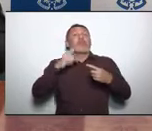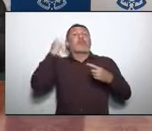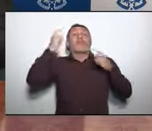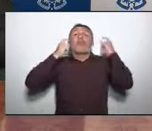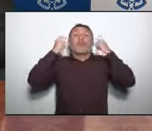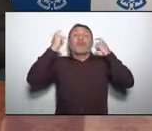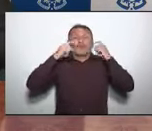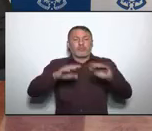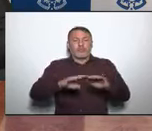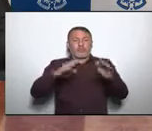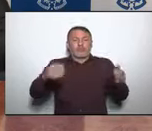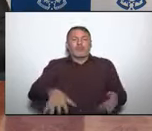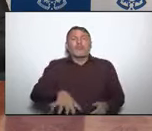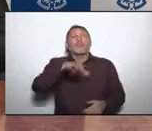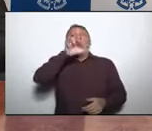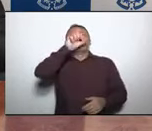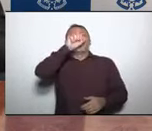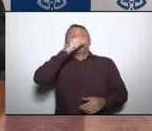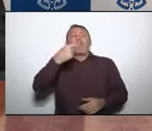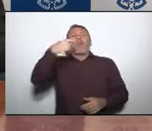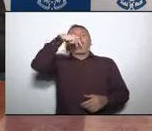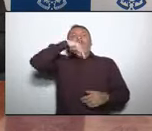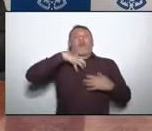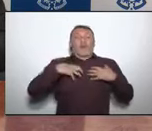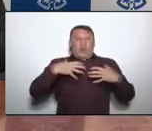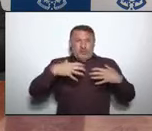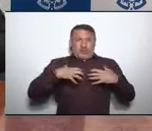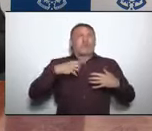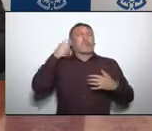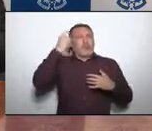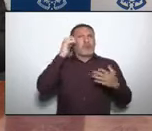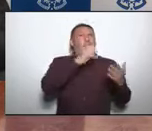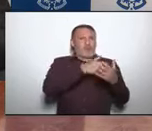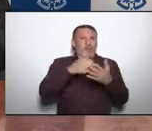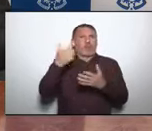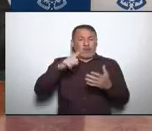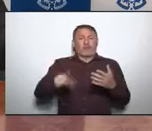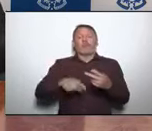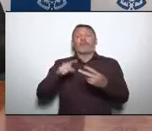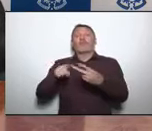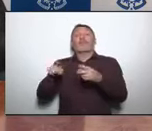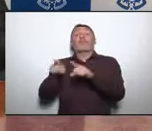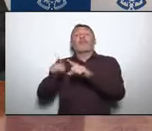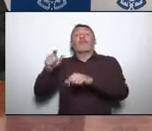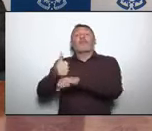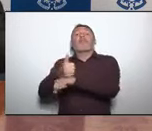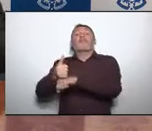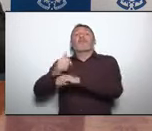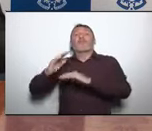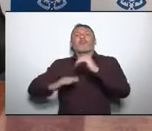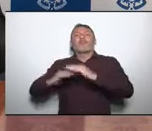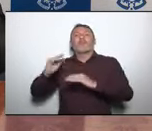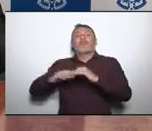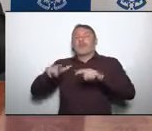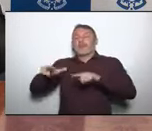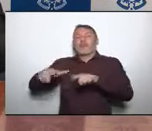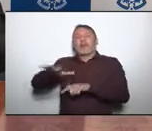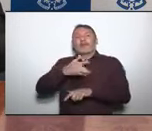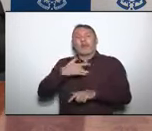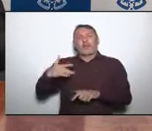com profissionais, né? Nós estamos com o edital aberto, tem gente inscrita, tá certo? Isso é bom. Profissionais de